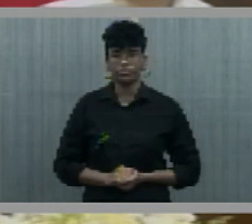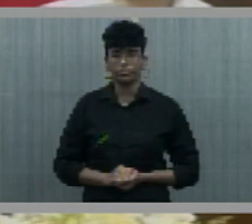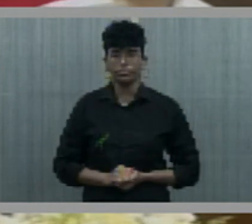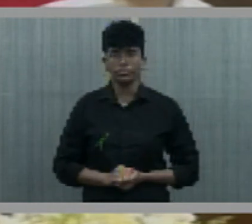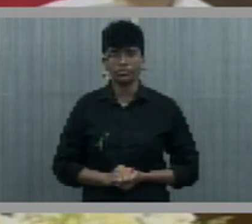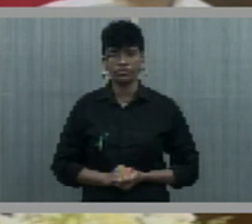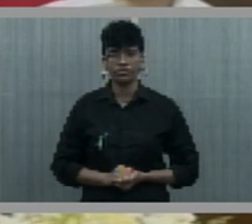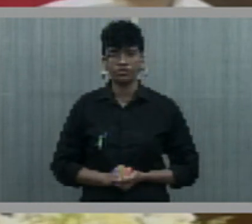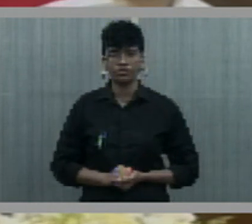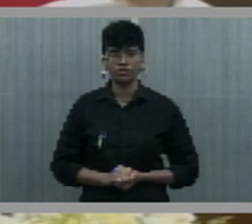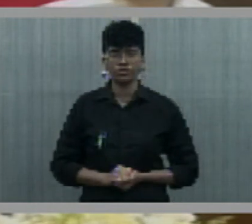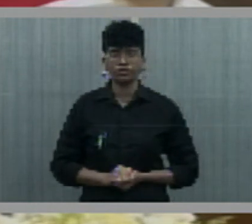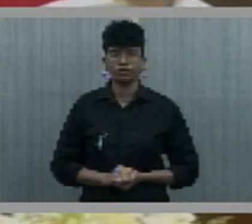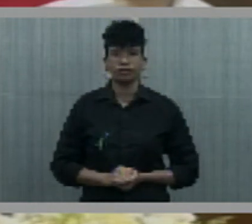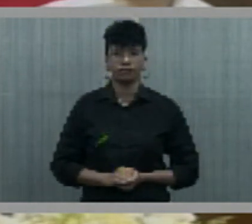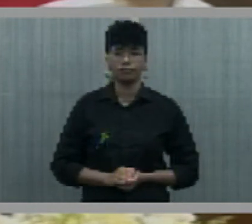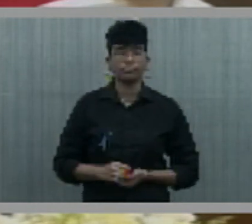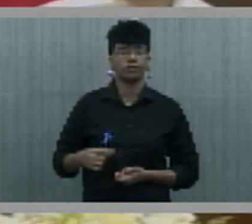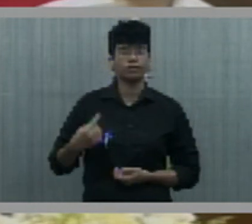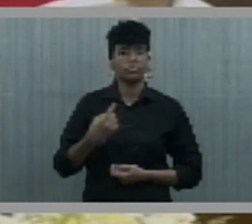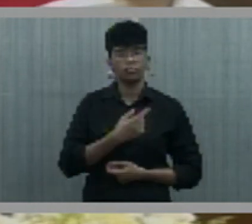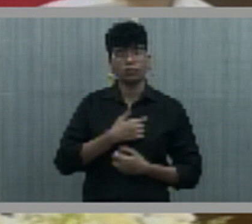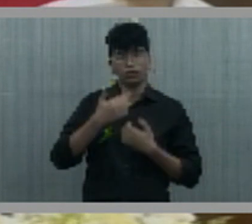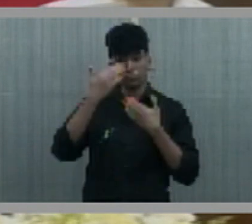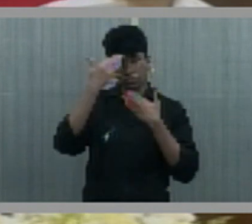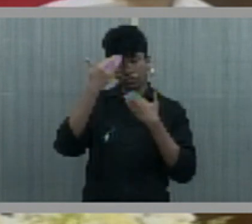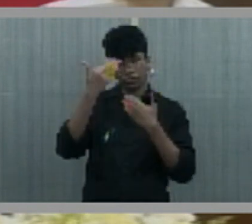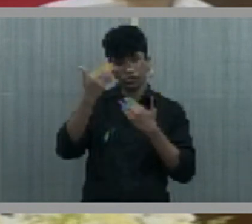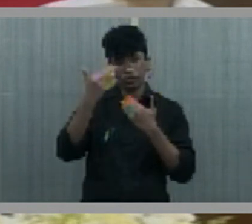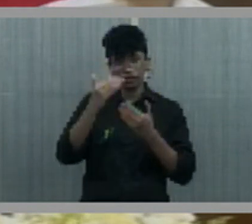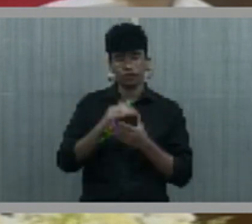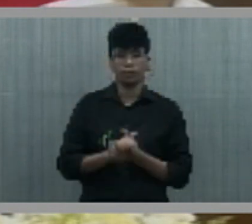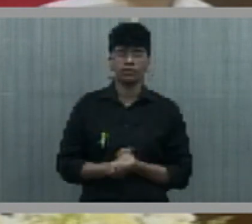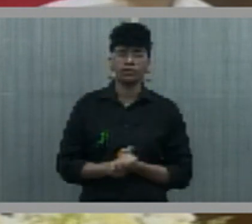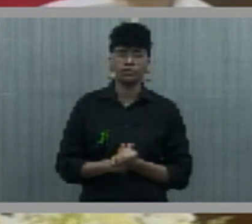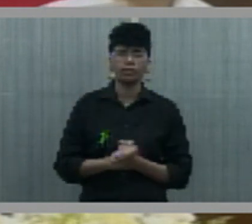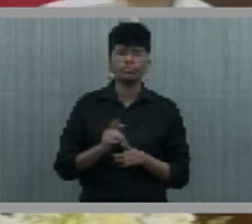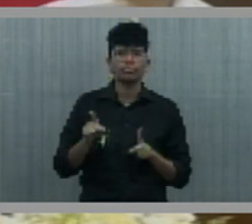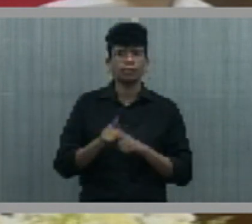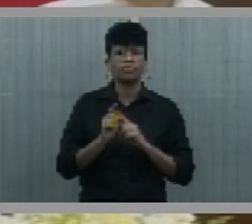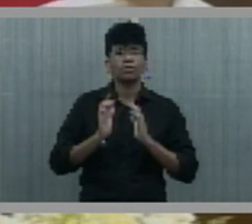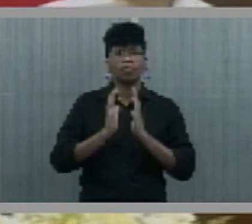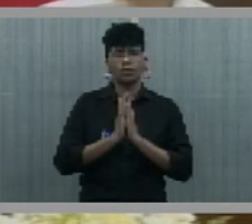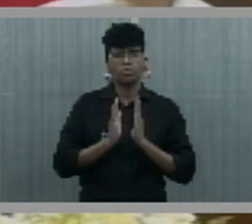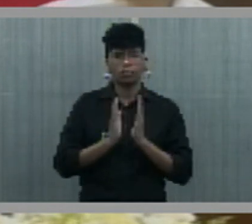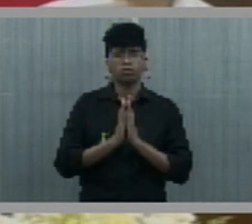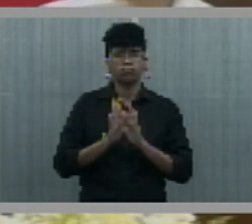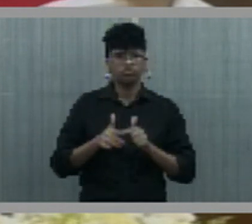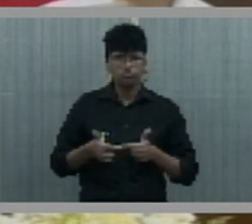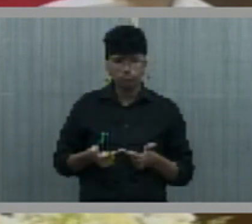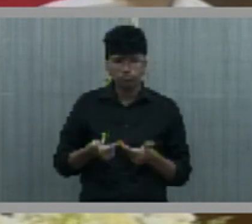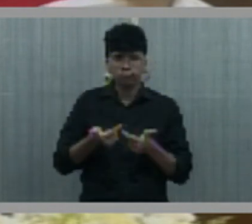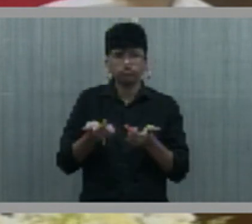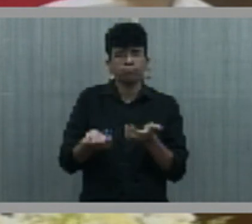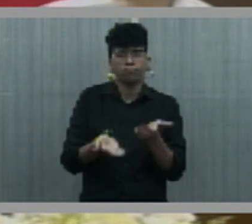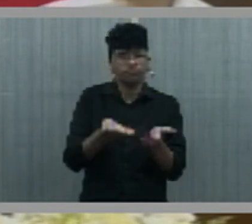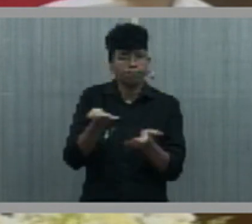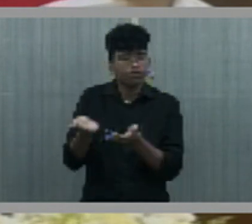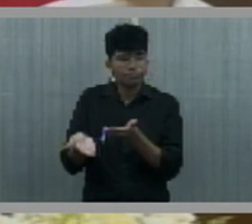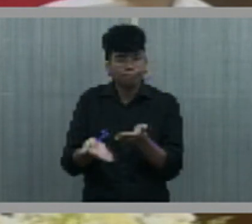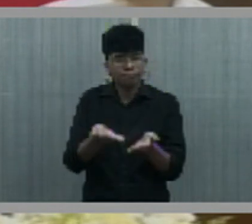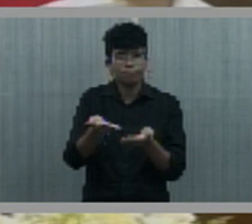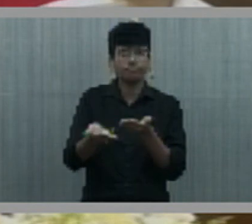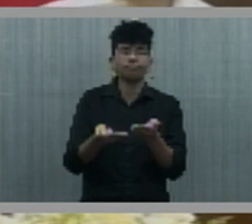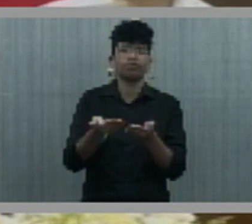Assim, ficam nossos agradecimentos e orações pelos seus trabalhos, com votos